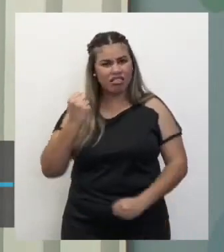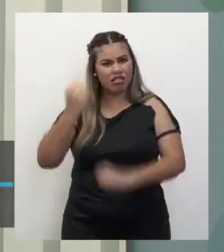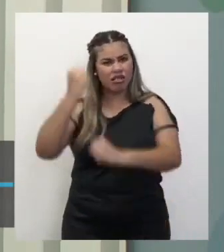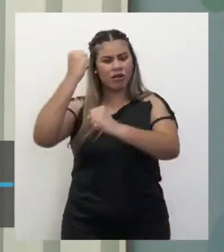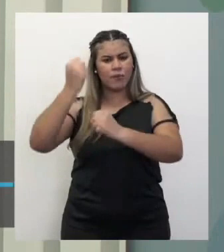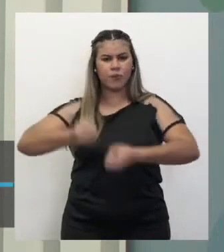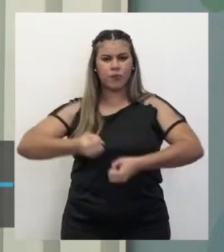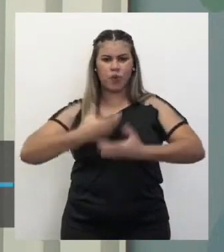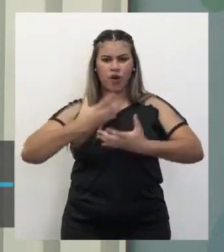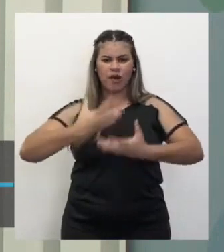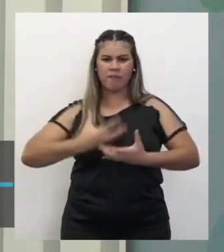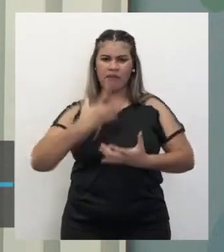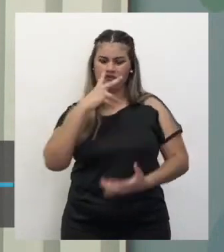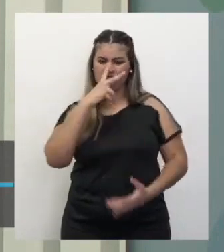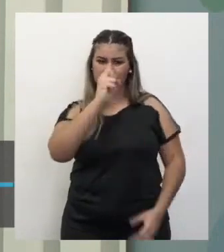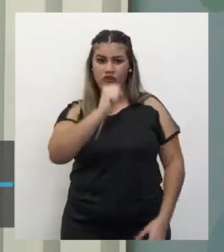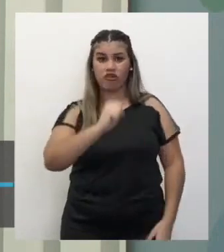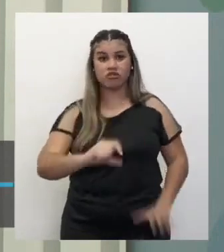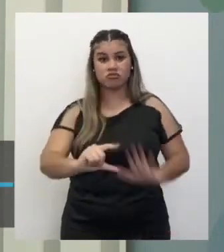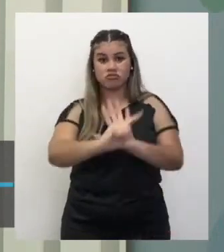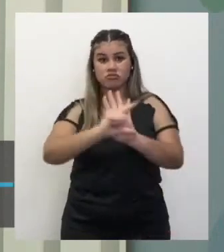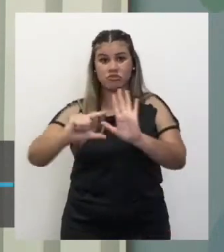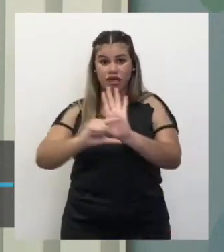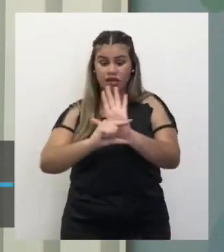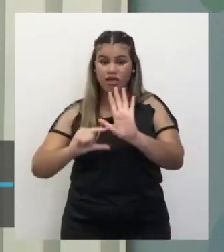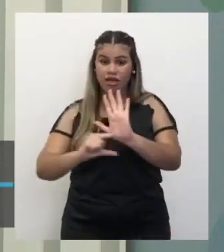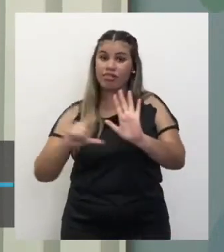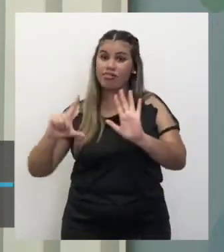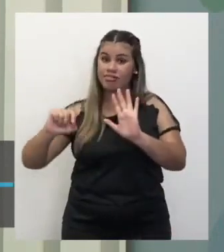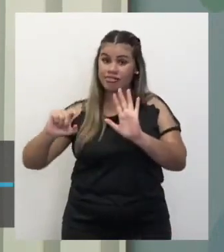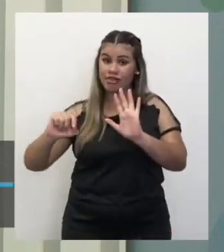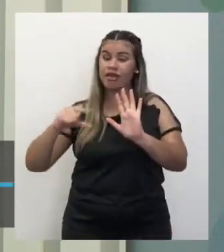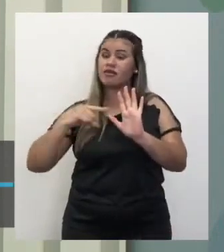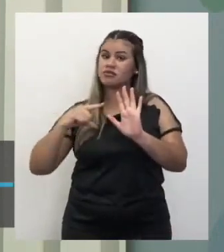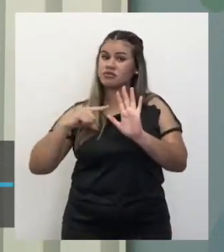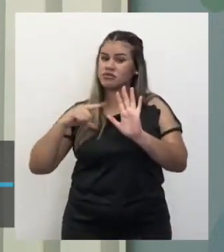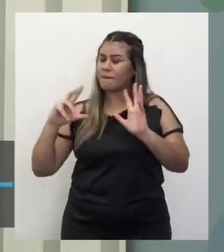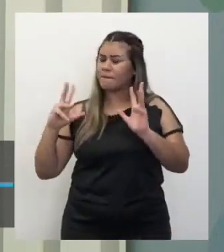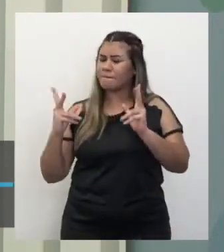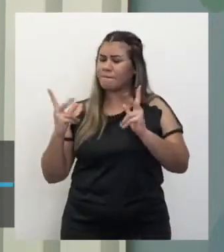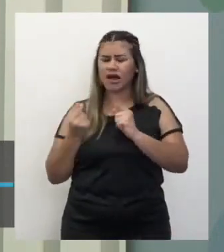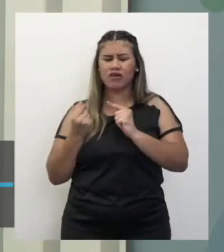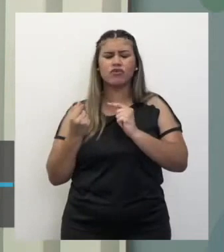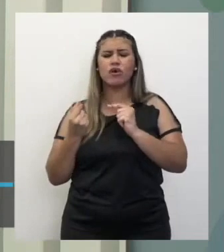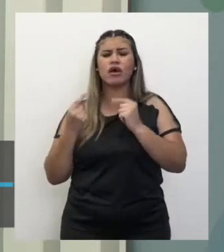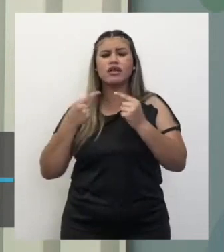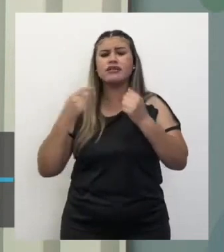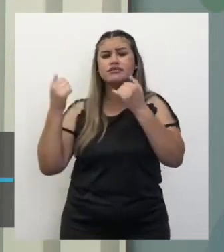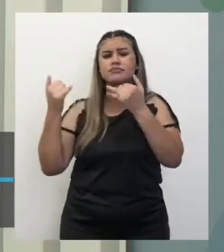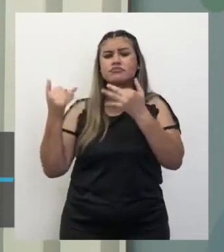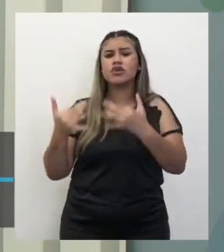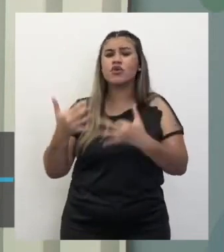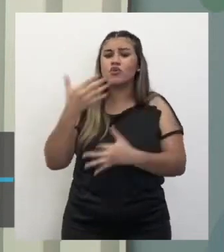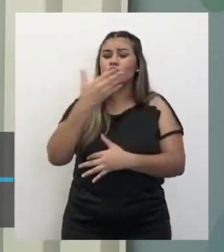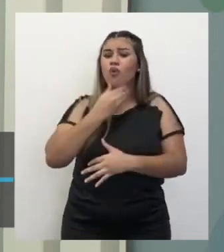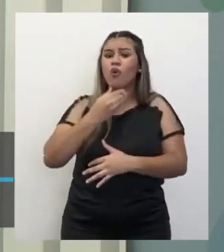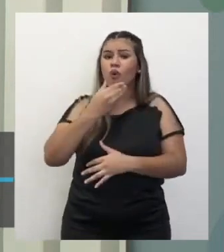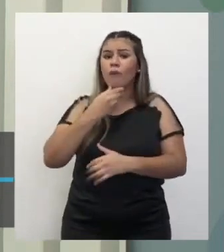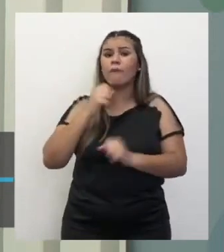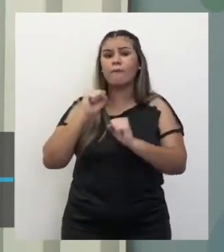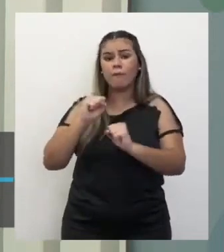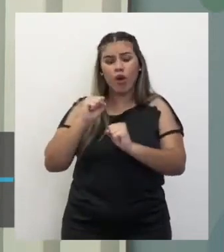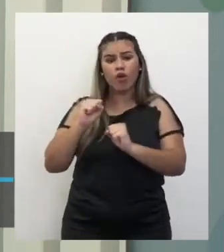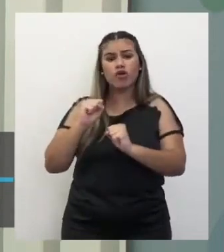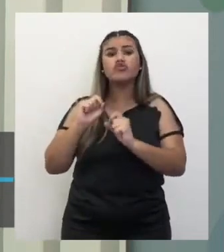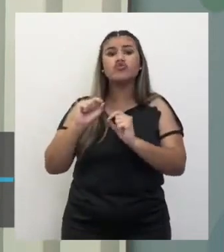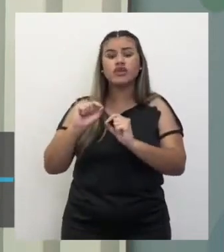dele. São 10 versos espetaculares em que ele mostra como o ser humano pode tratar outro ser